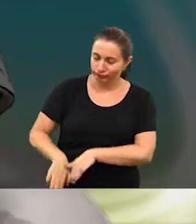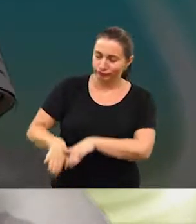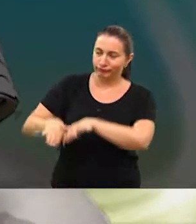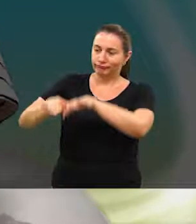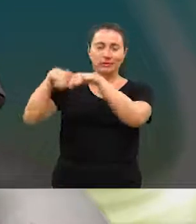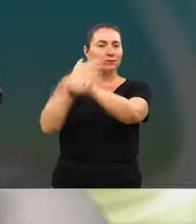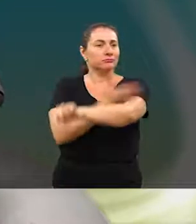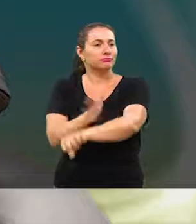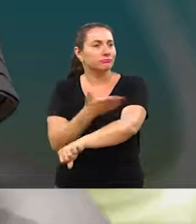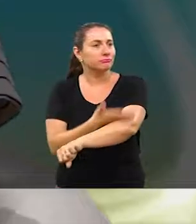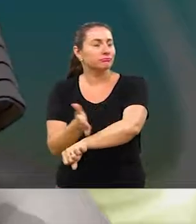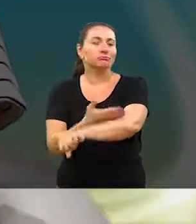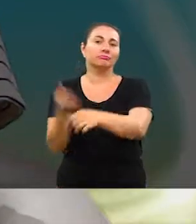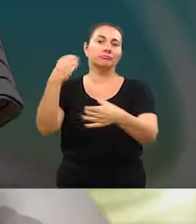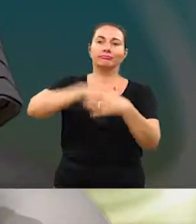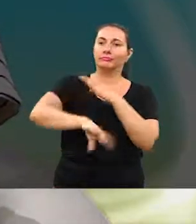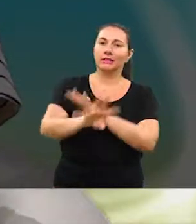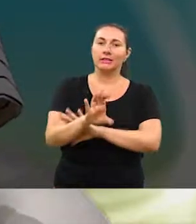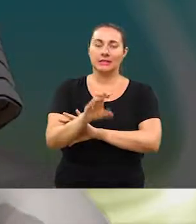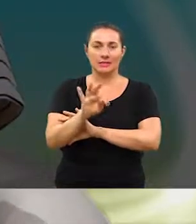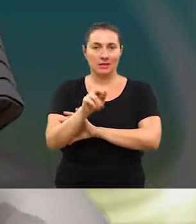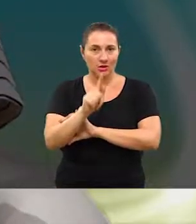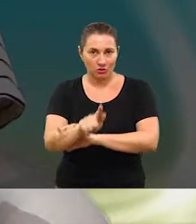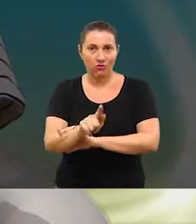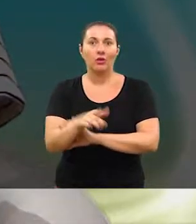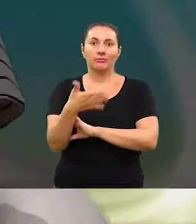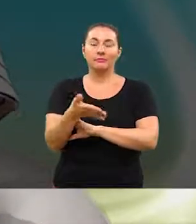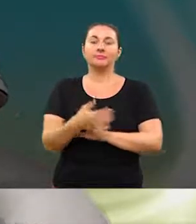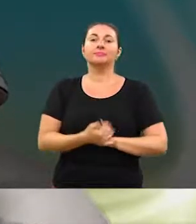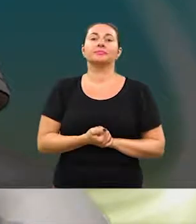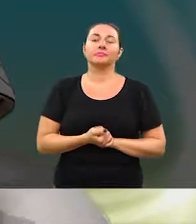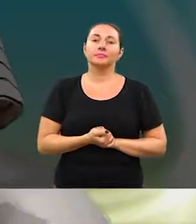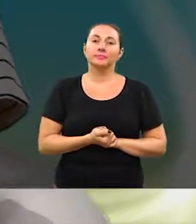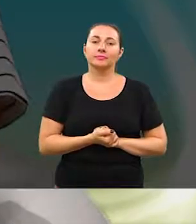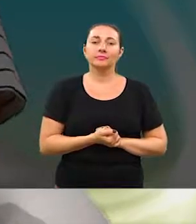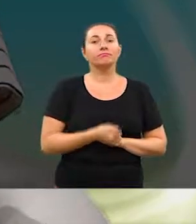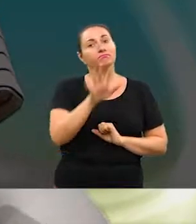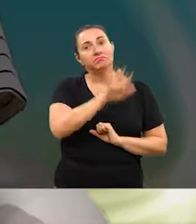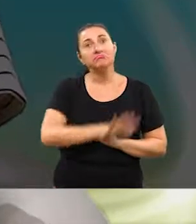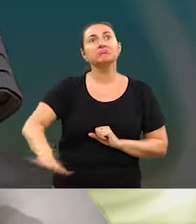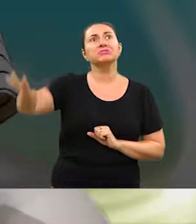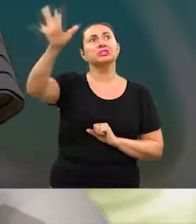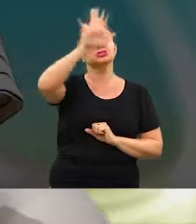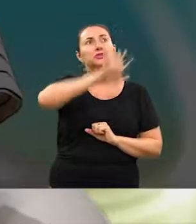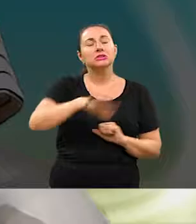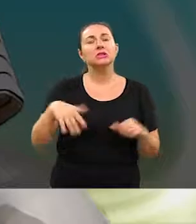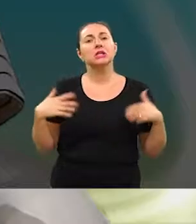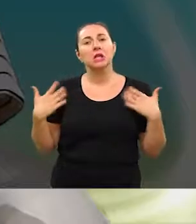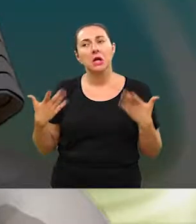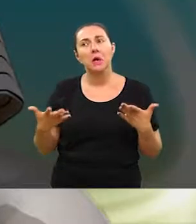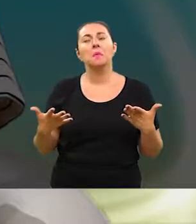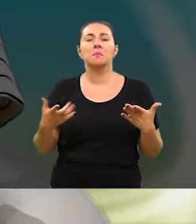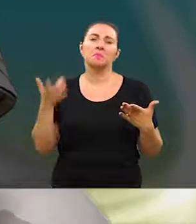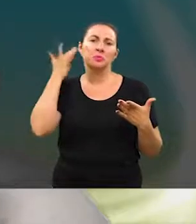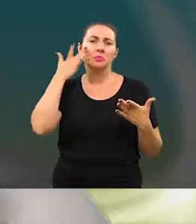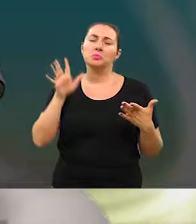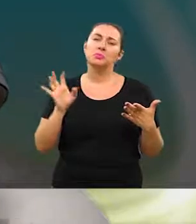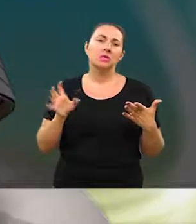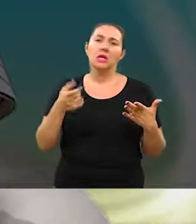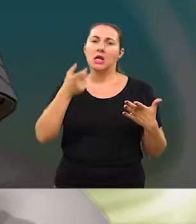pequenininho. Desde pequenininho. Então, eles já crescem vendo e eles normalmente dão sequência. No geral, eu